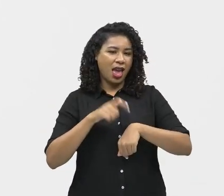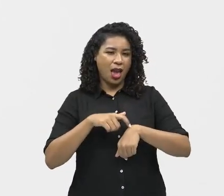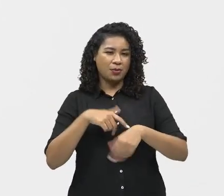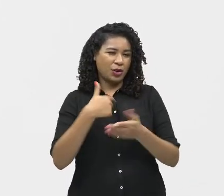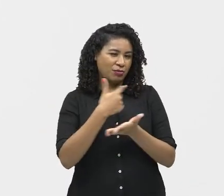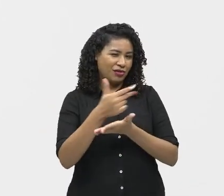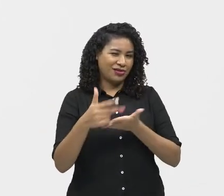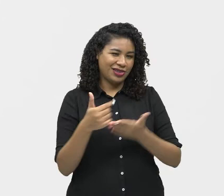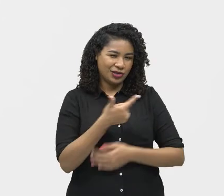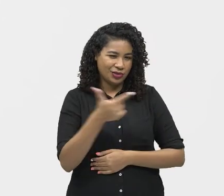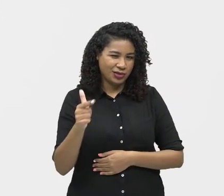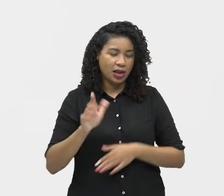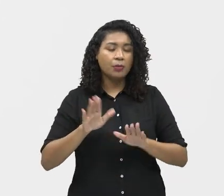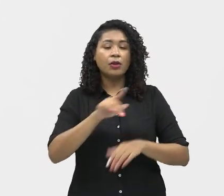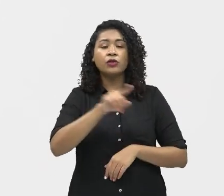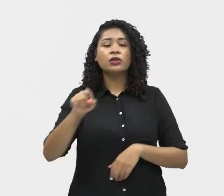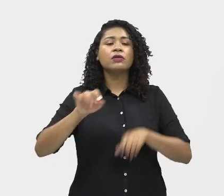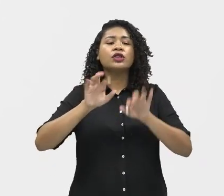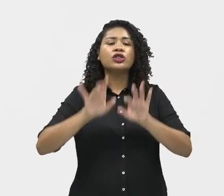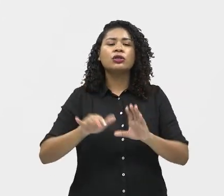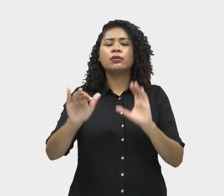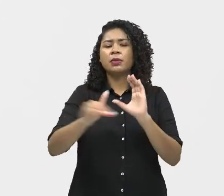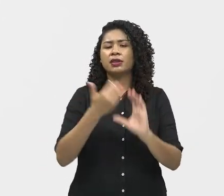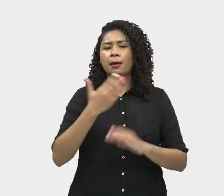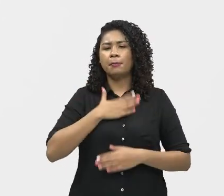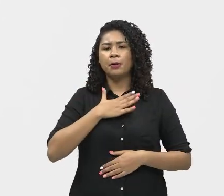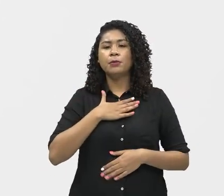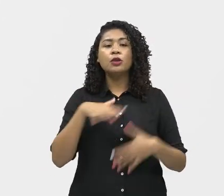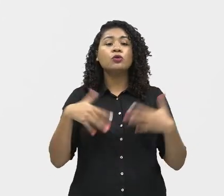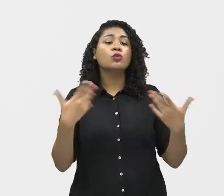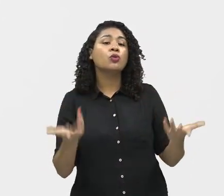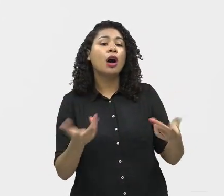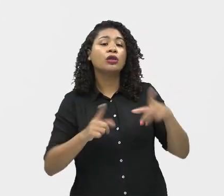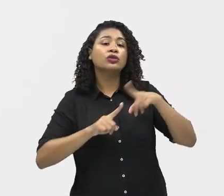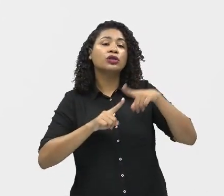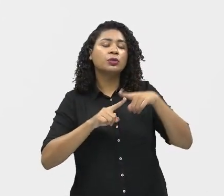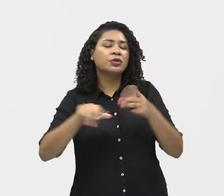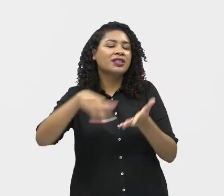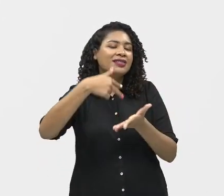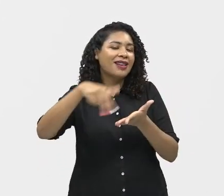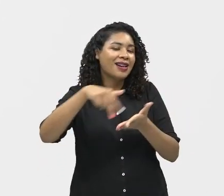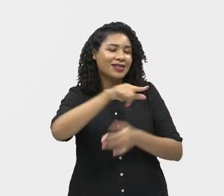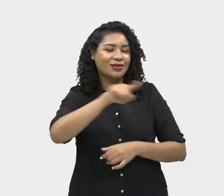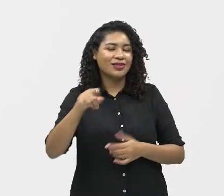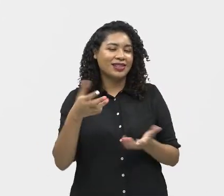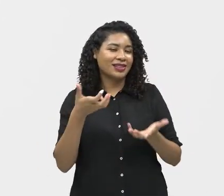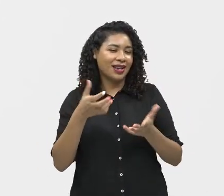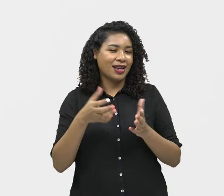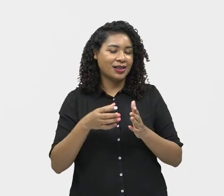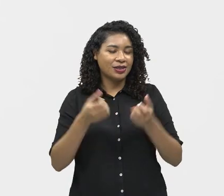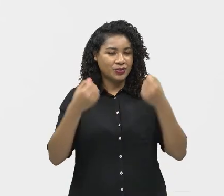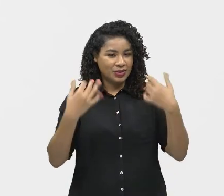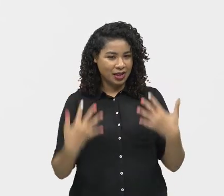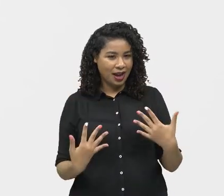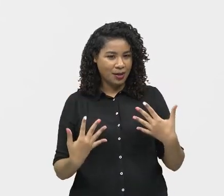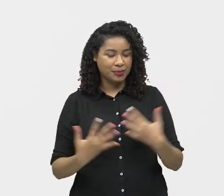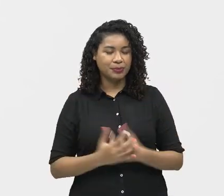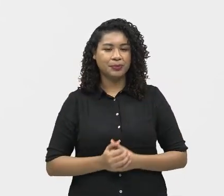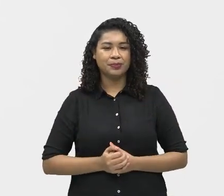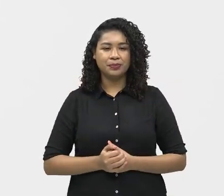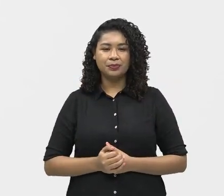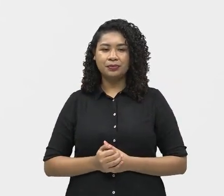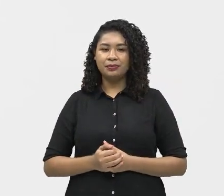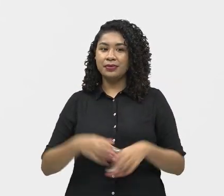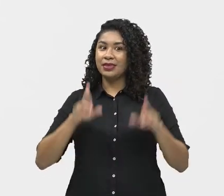vão apenas escrever qual é a dança que vocês vão apresentar. E eu conto